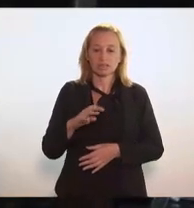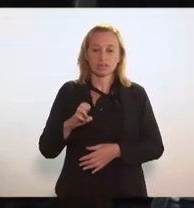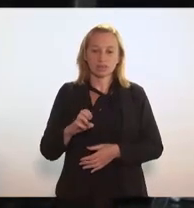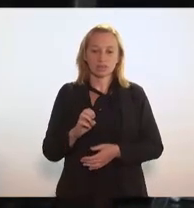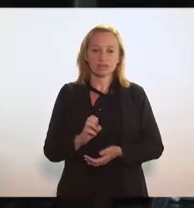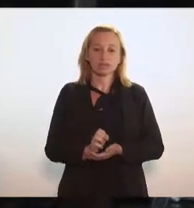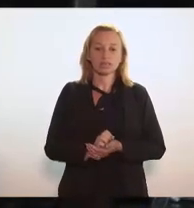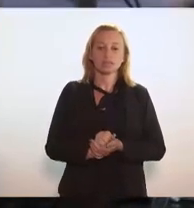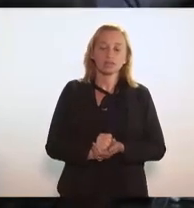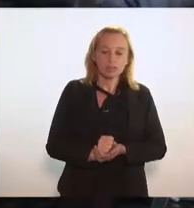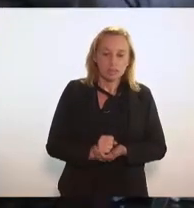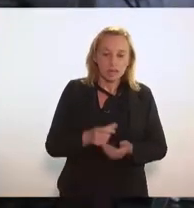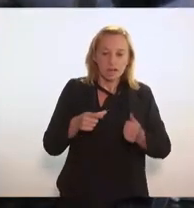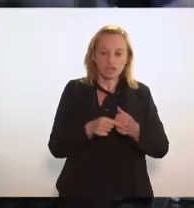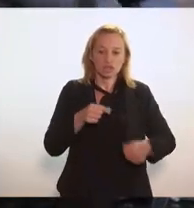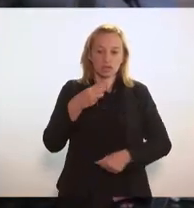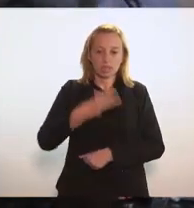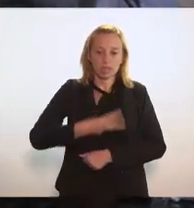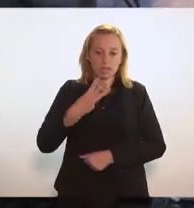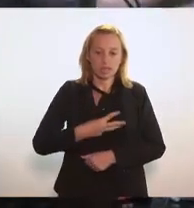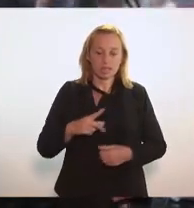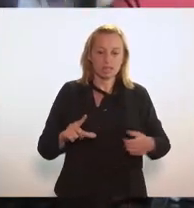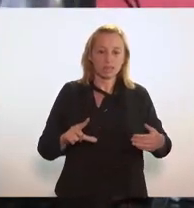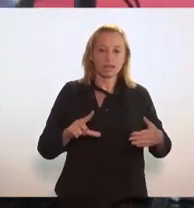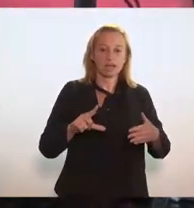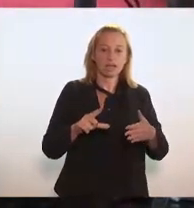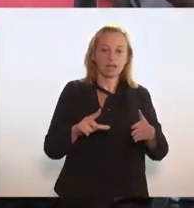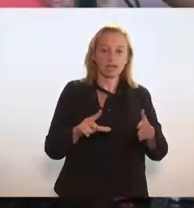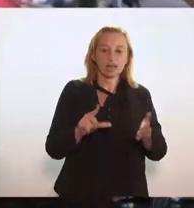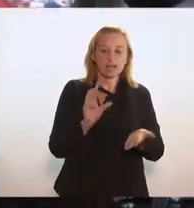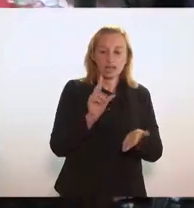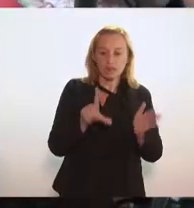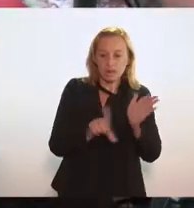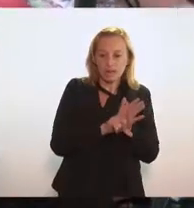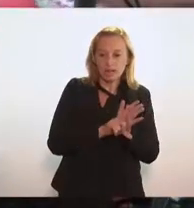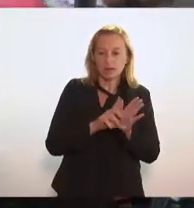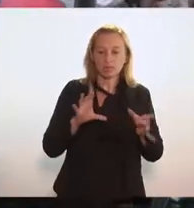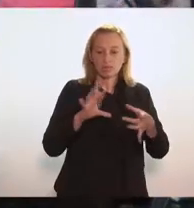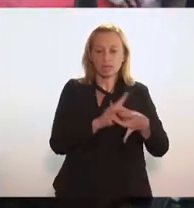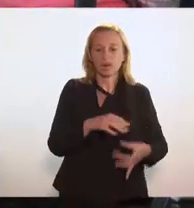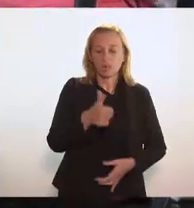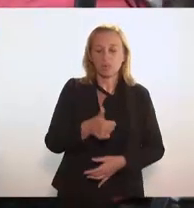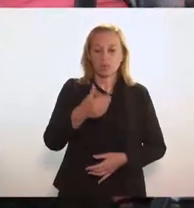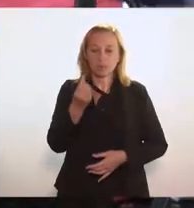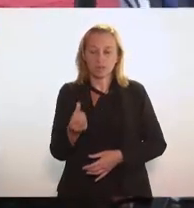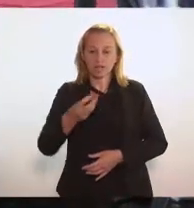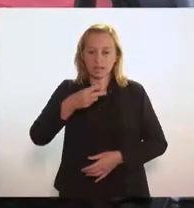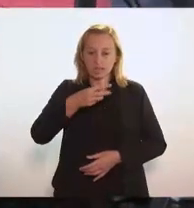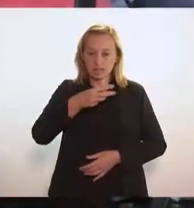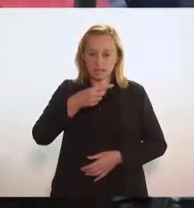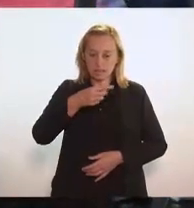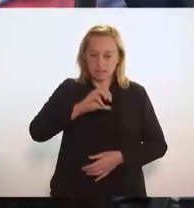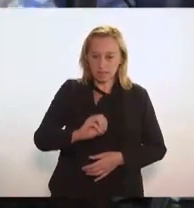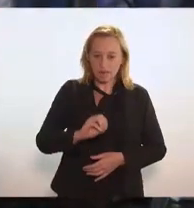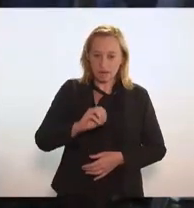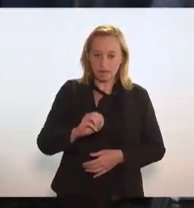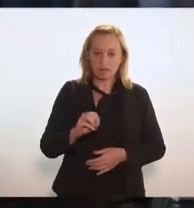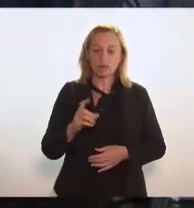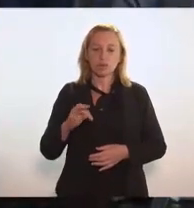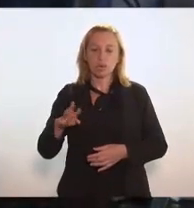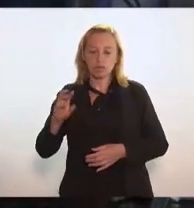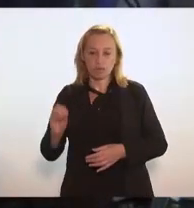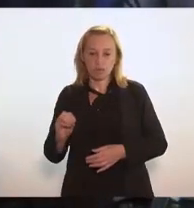base no parágrafo 8º do artigo 3º da Lei Complementar 160, de 7 de agosto de 2017, na cláusula 13ª do convênio